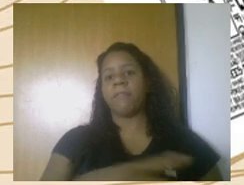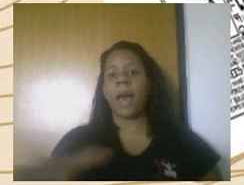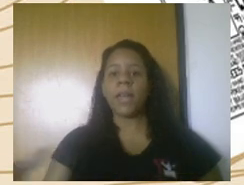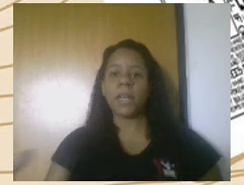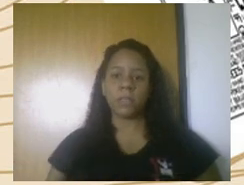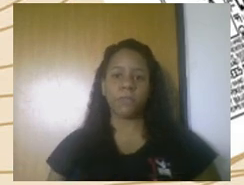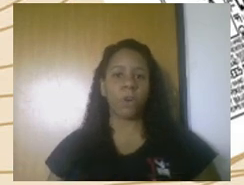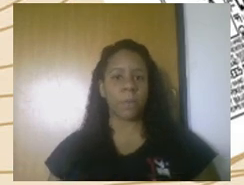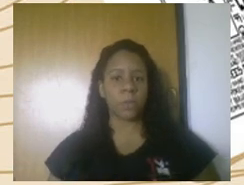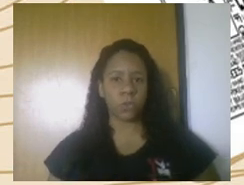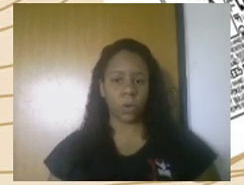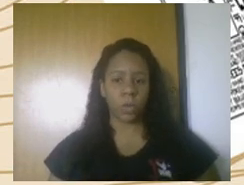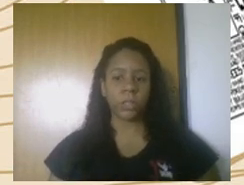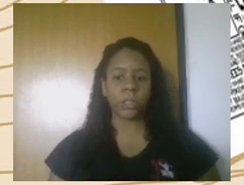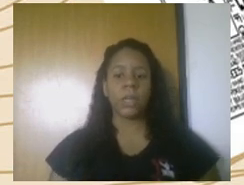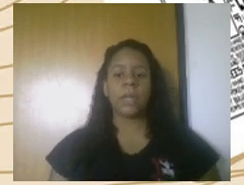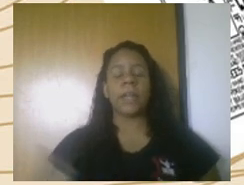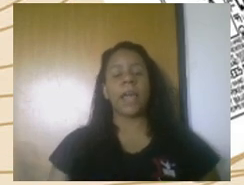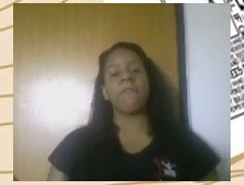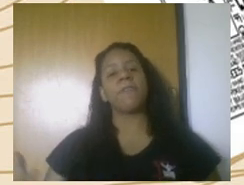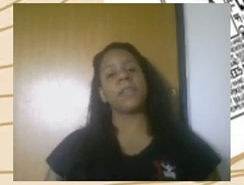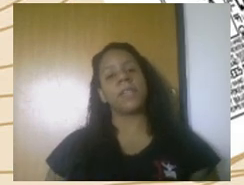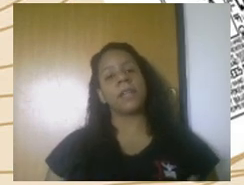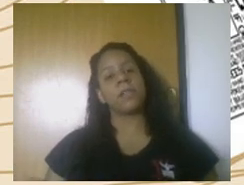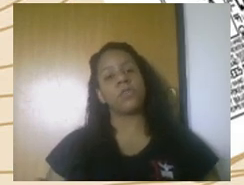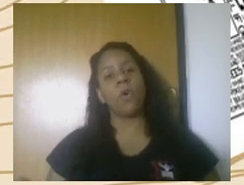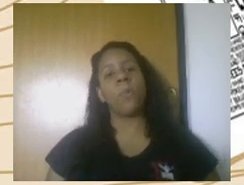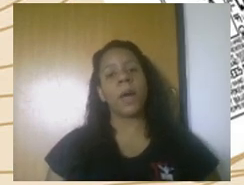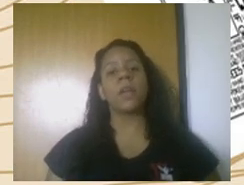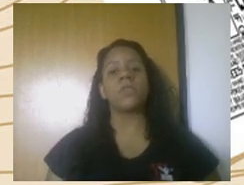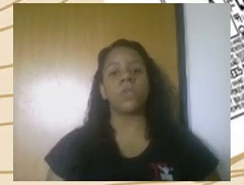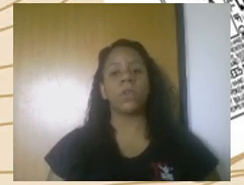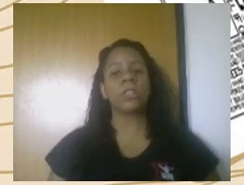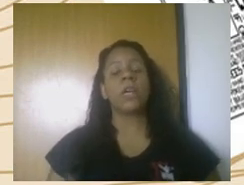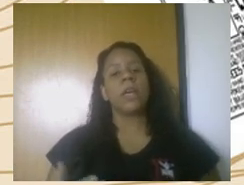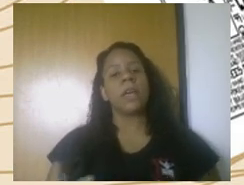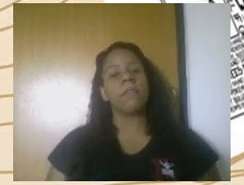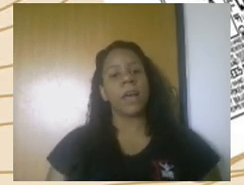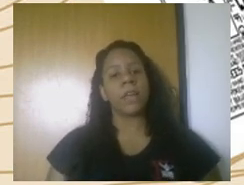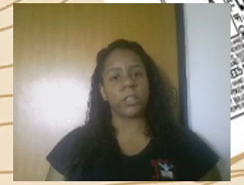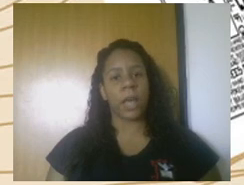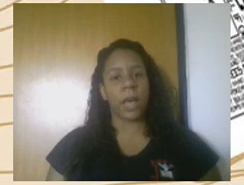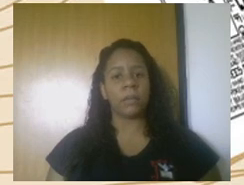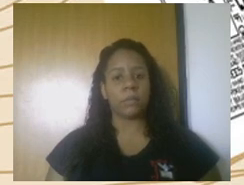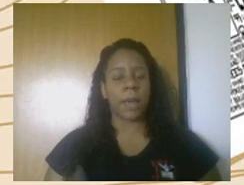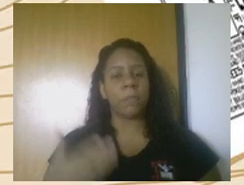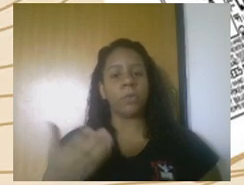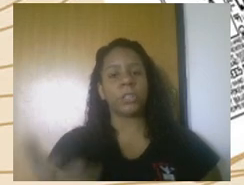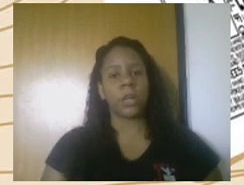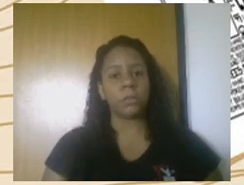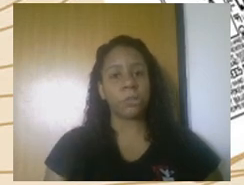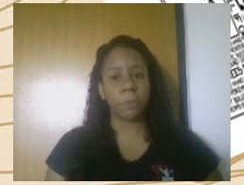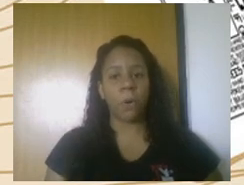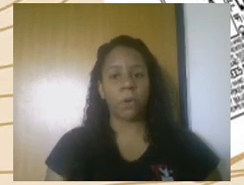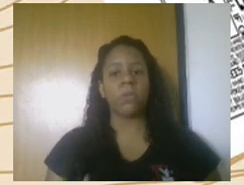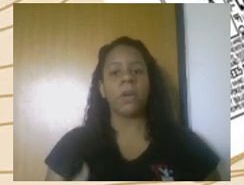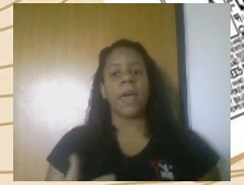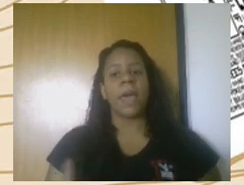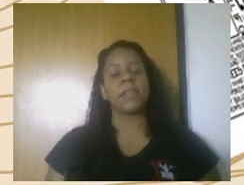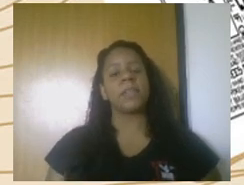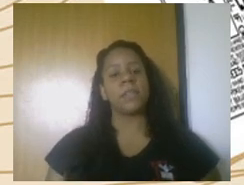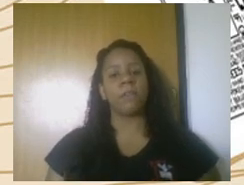né, várias informações, né, e vai fazer essas comparações e vai estar, né, mostrando,